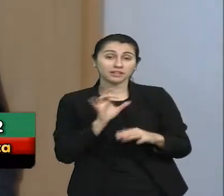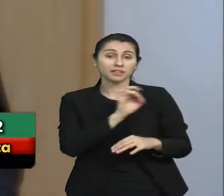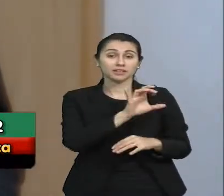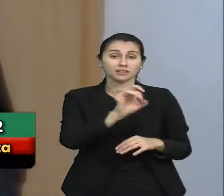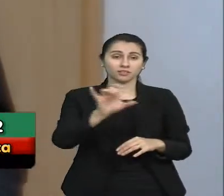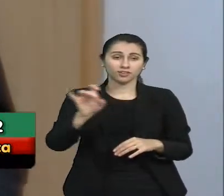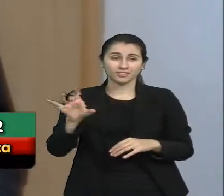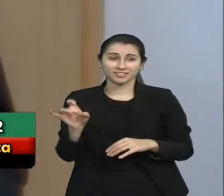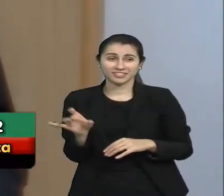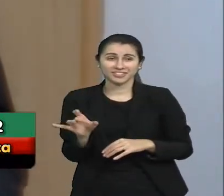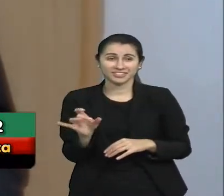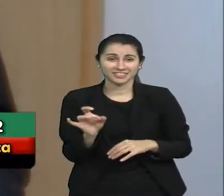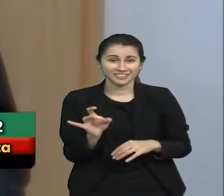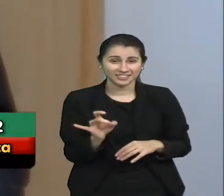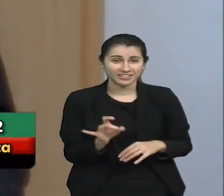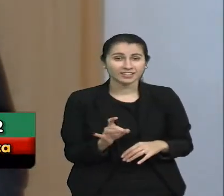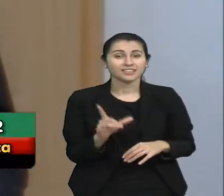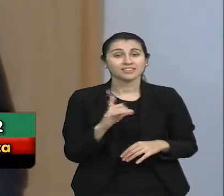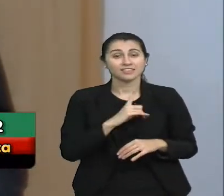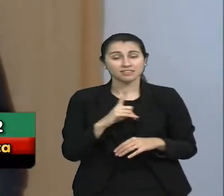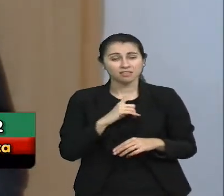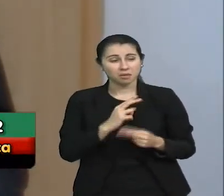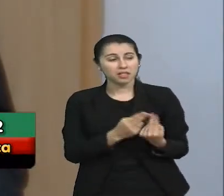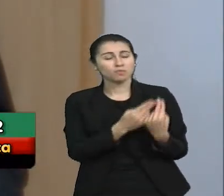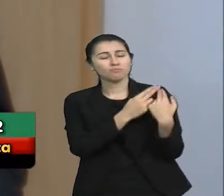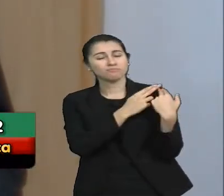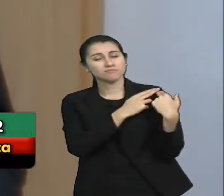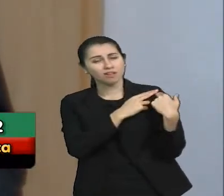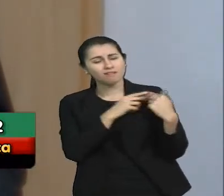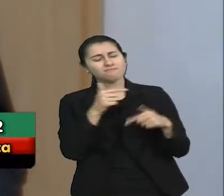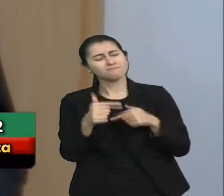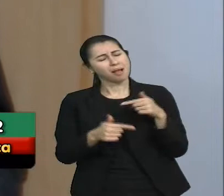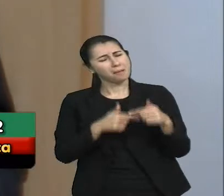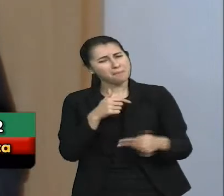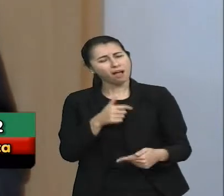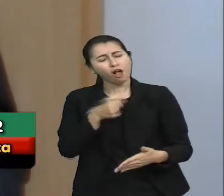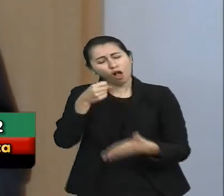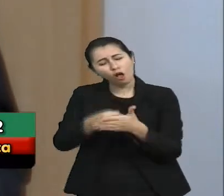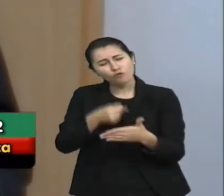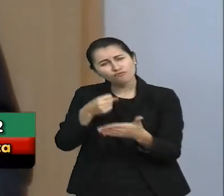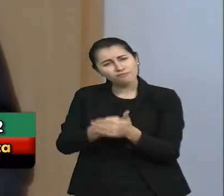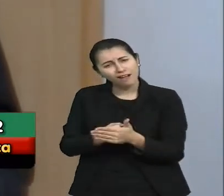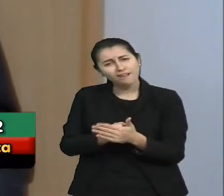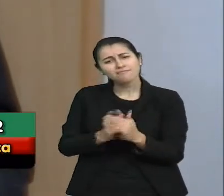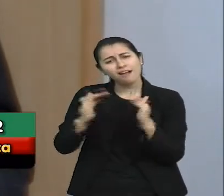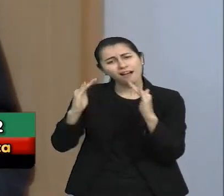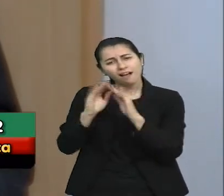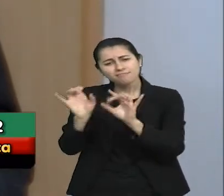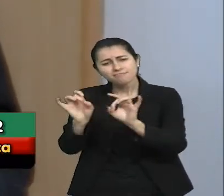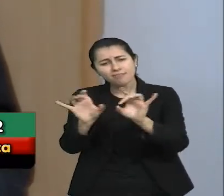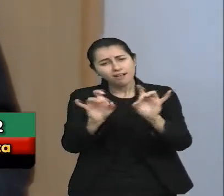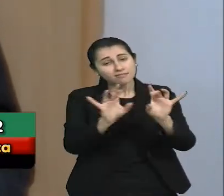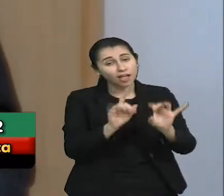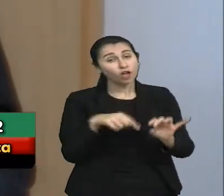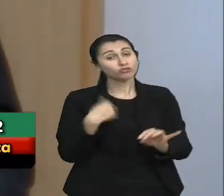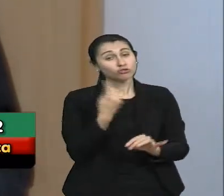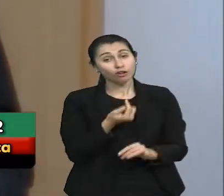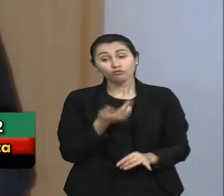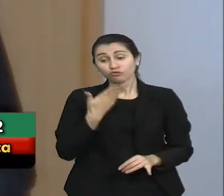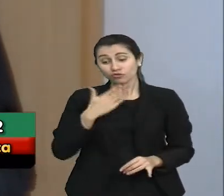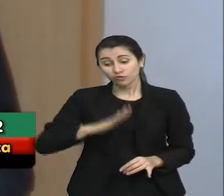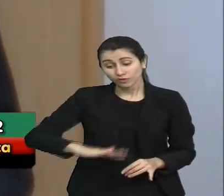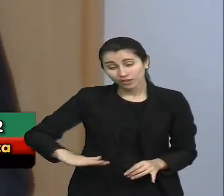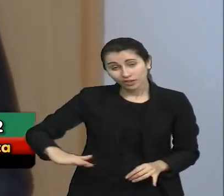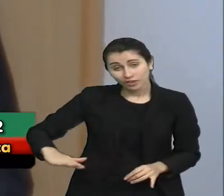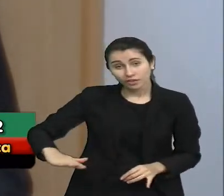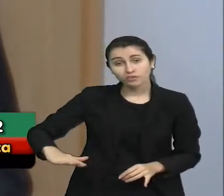de nós tem um papel de trabalhar em casa com os nossos filhos,